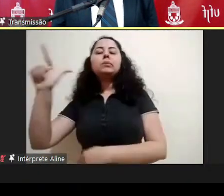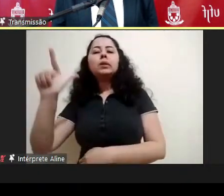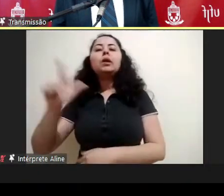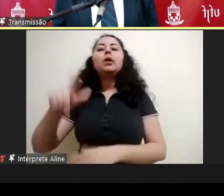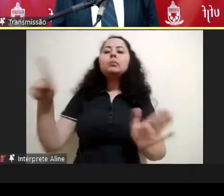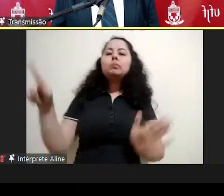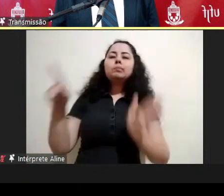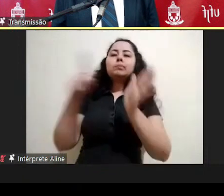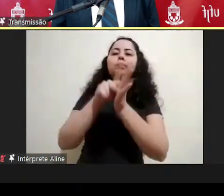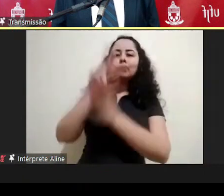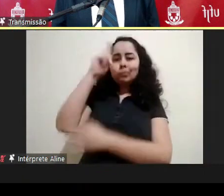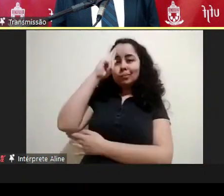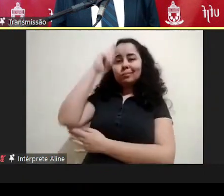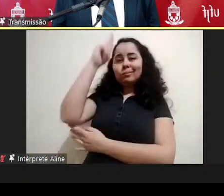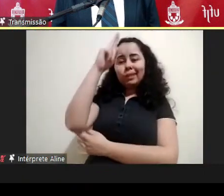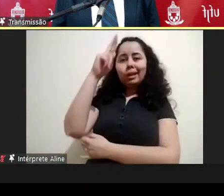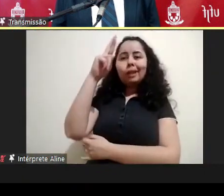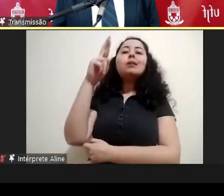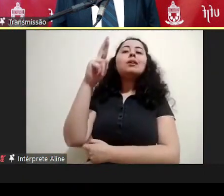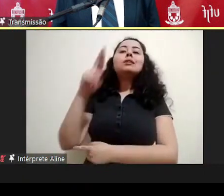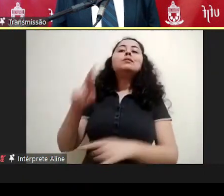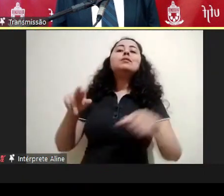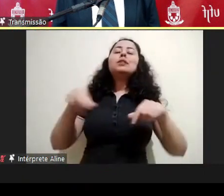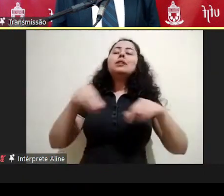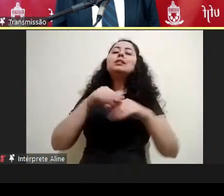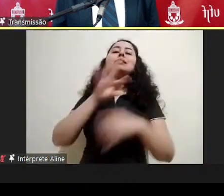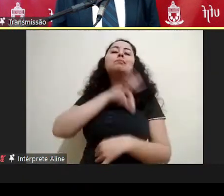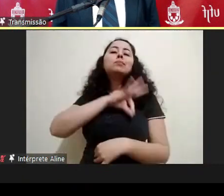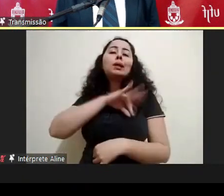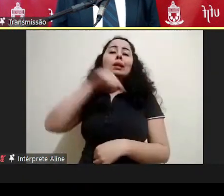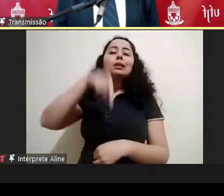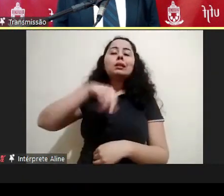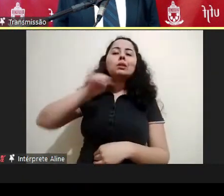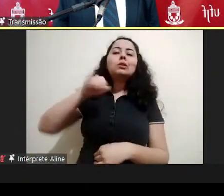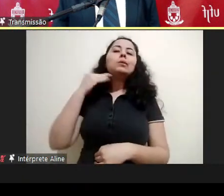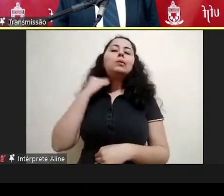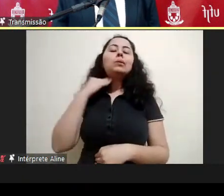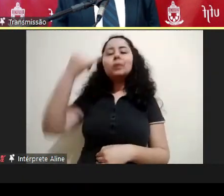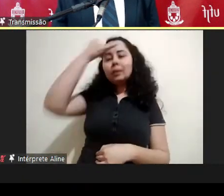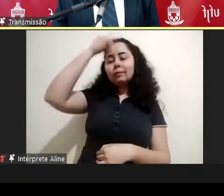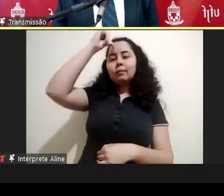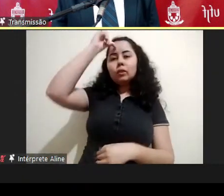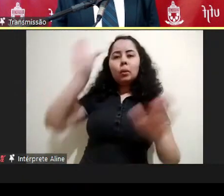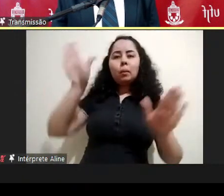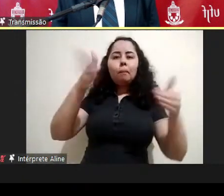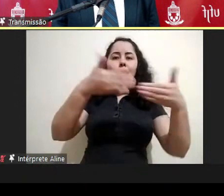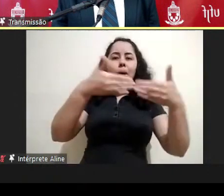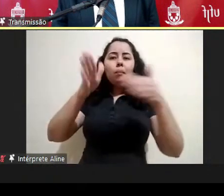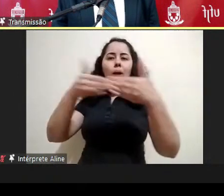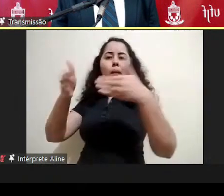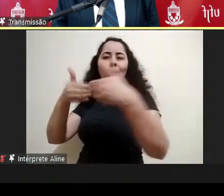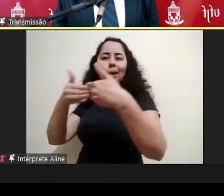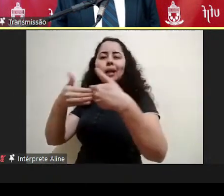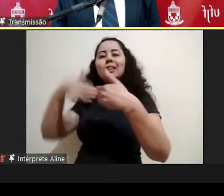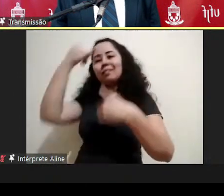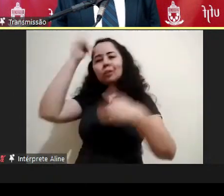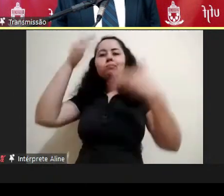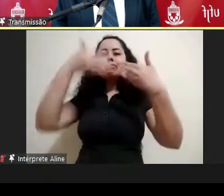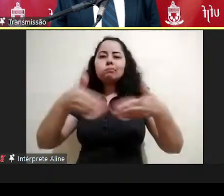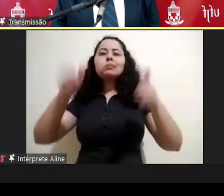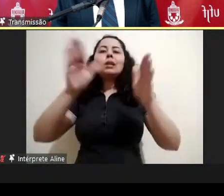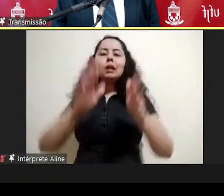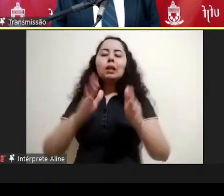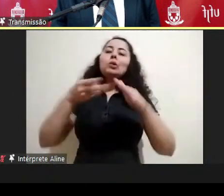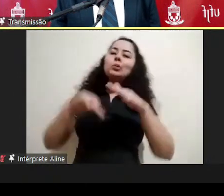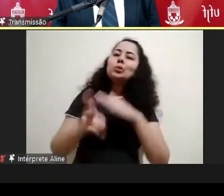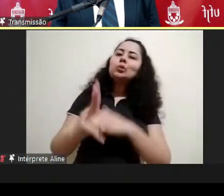região, o que evitou que várias delas fechassem as portas, mantendo centenas de empregos na região. ao longo